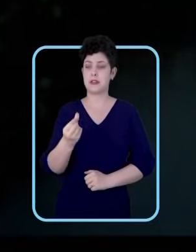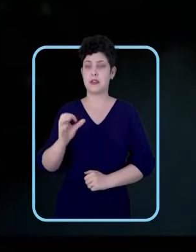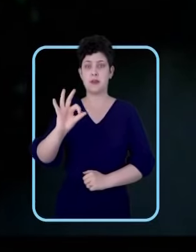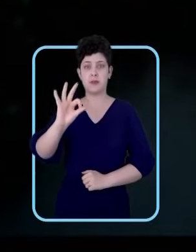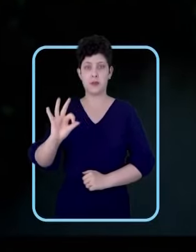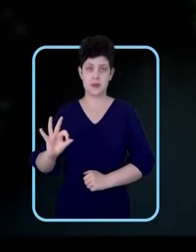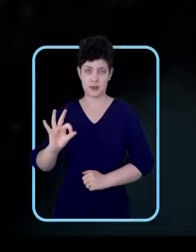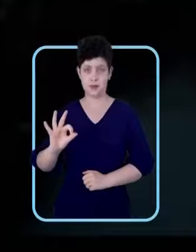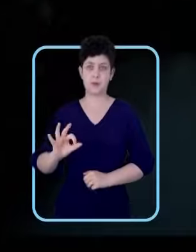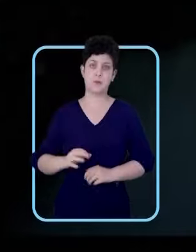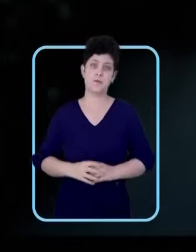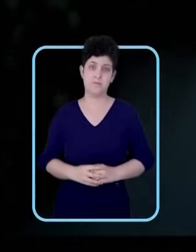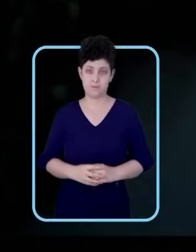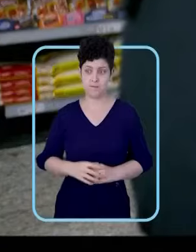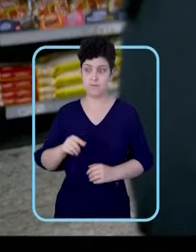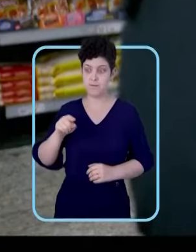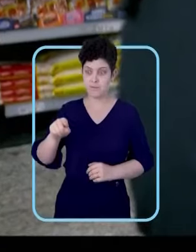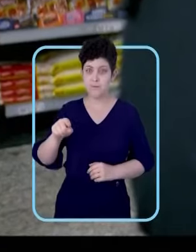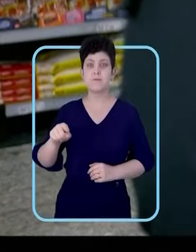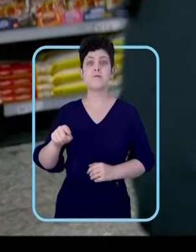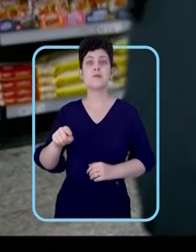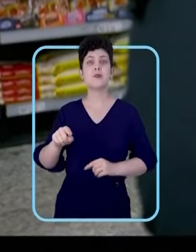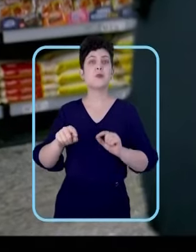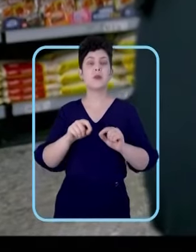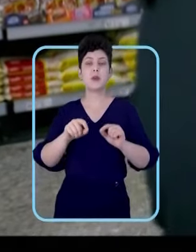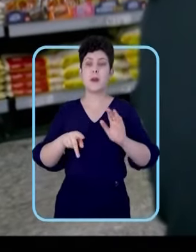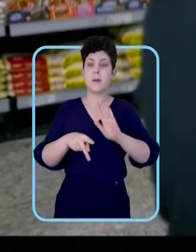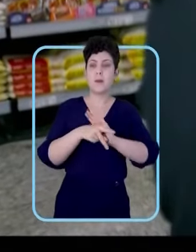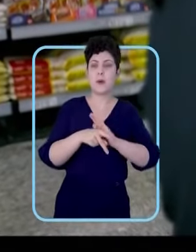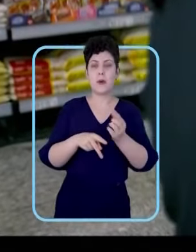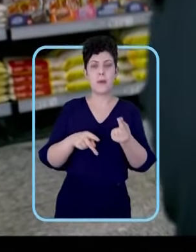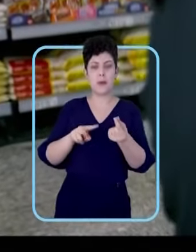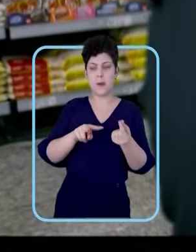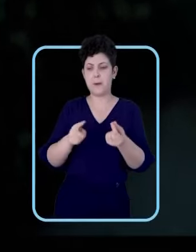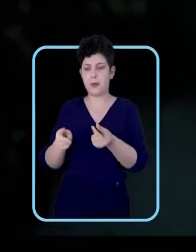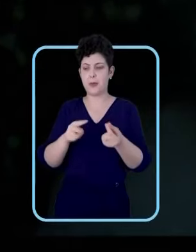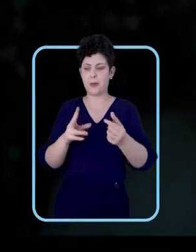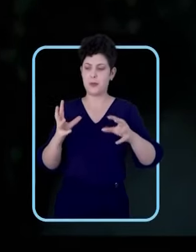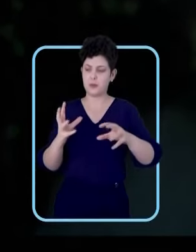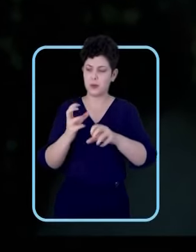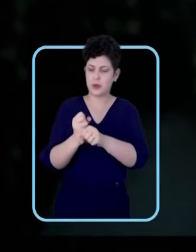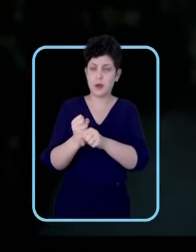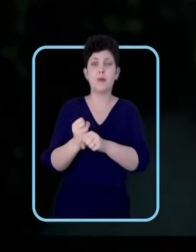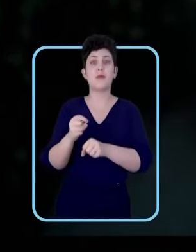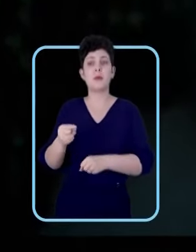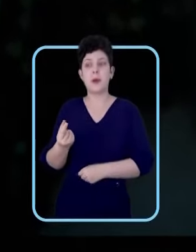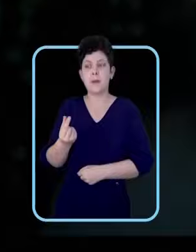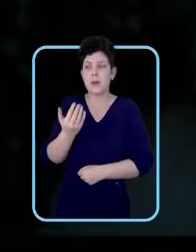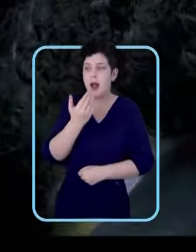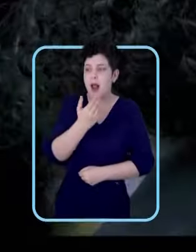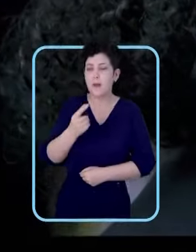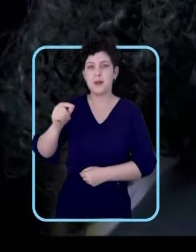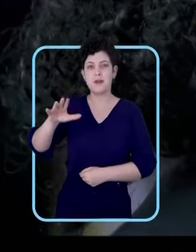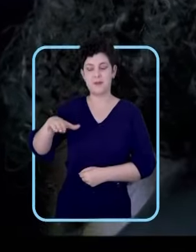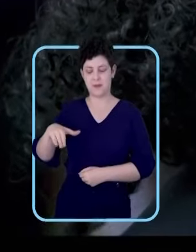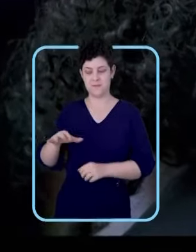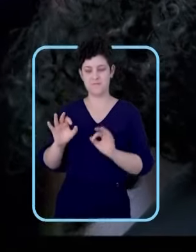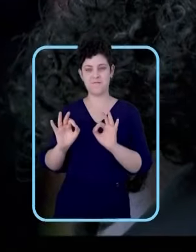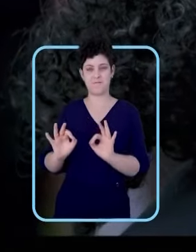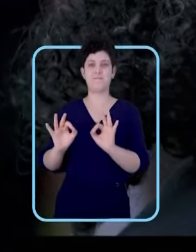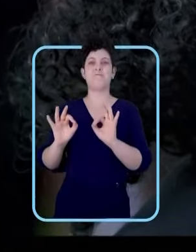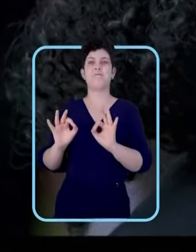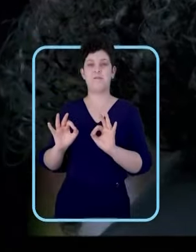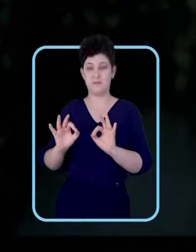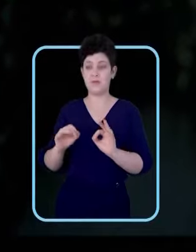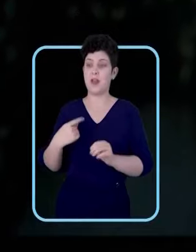,26%. Isso vai acontecer sobre a movimentação financeira. Com isso, o preço dos alimentos vai baixar. Você pode ter